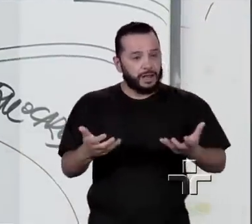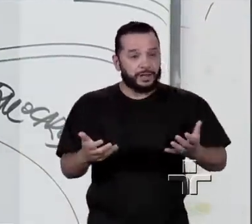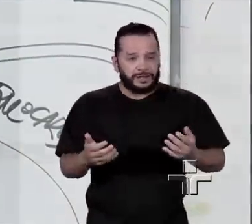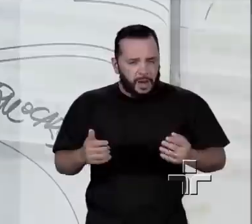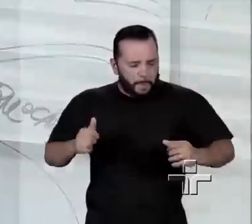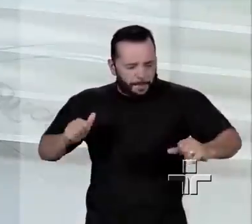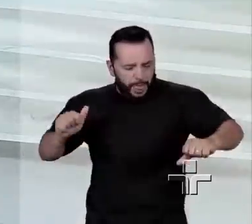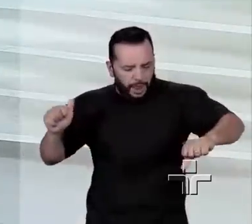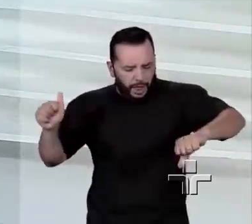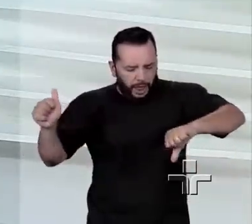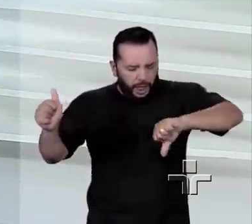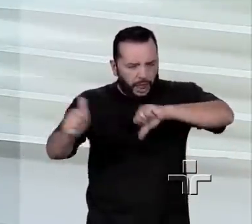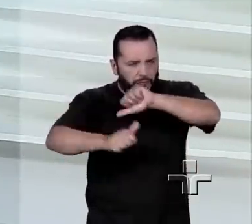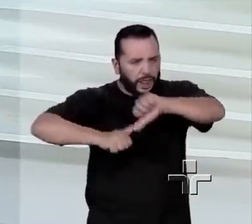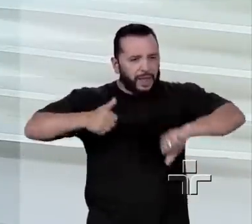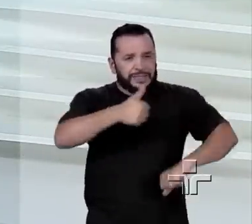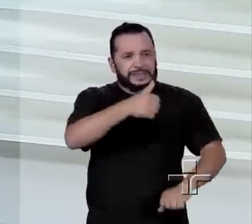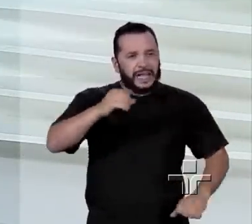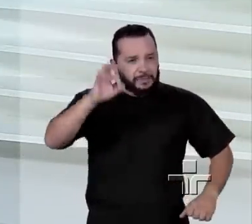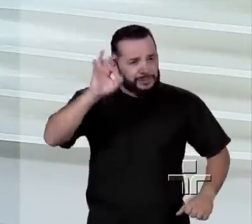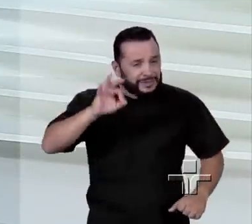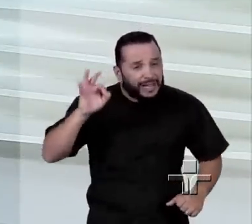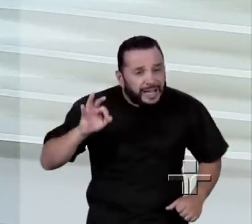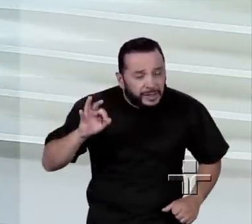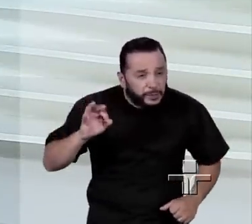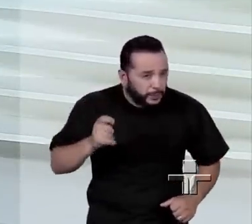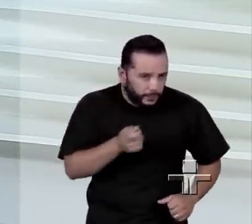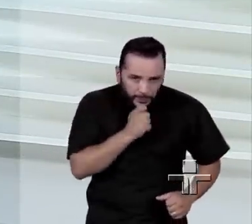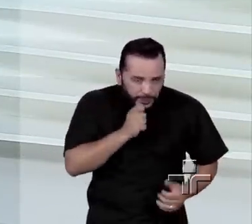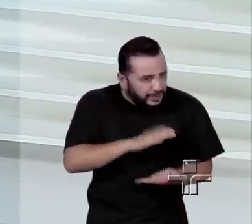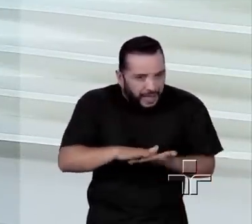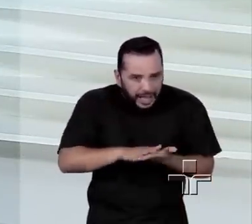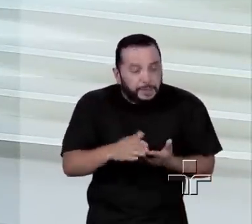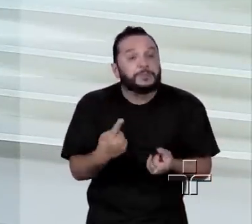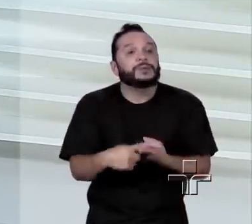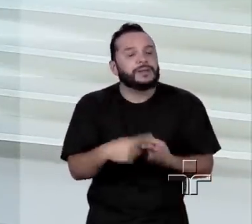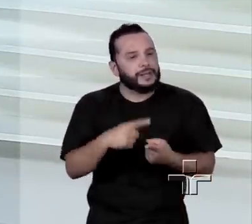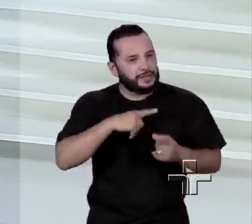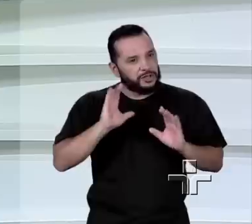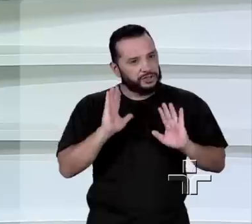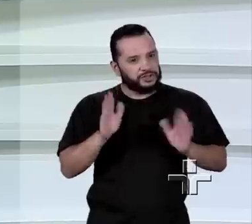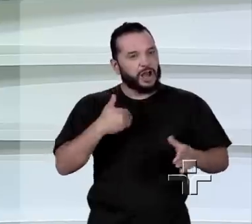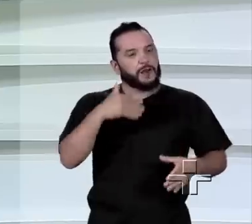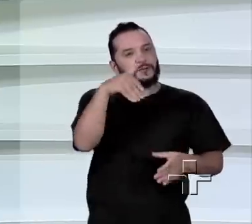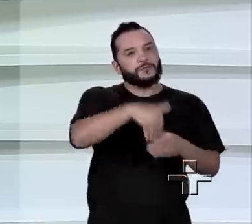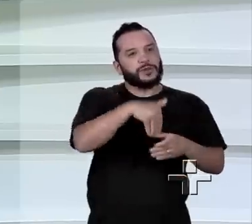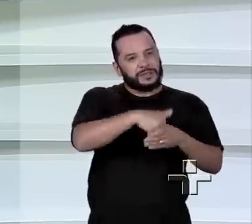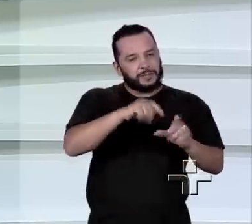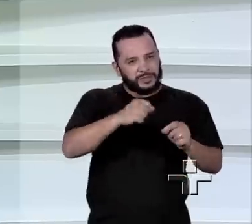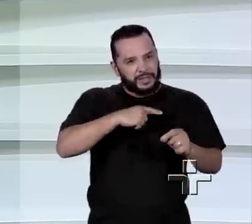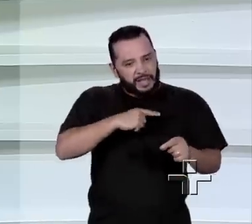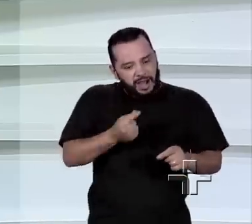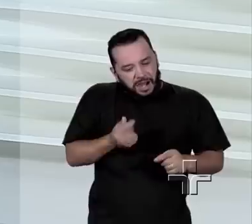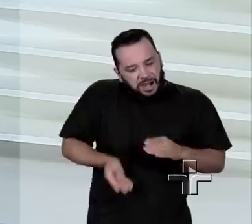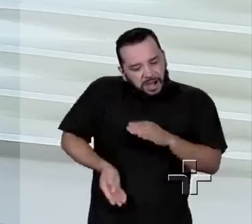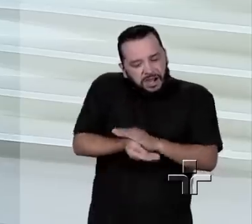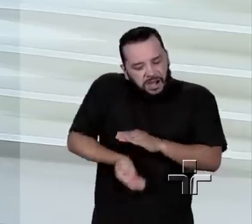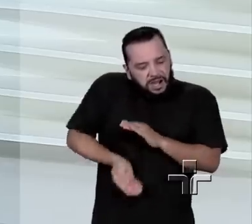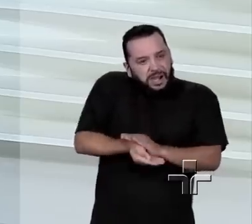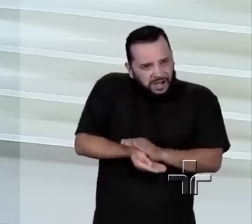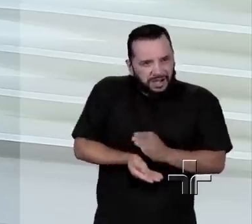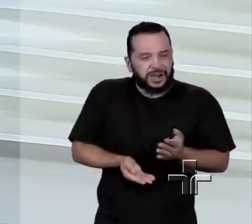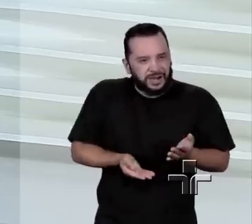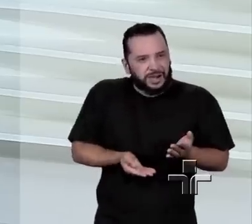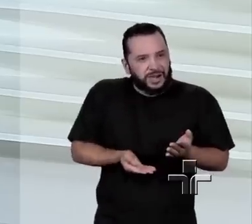porque votamos a criação do fundão da vergonha para custear nossas próprias eleições, senão a modificação